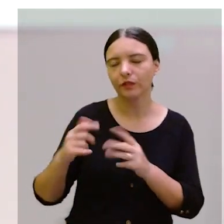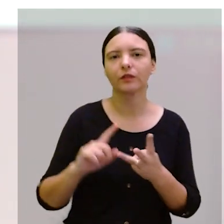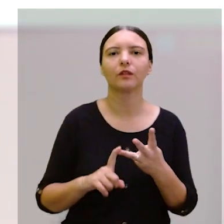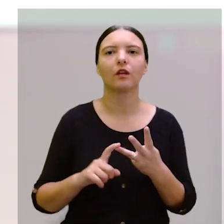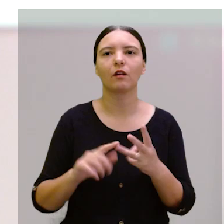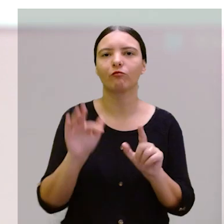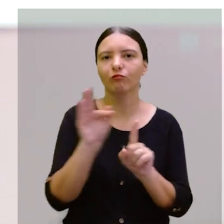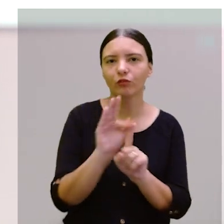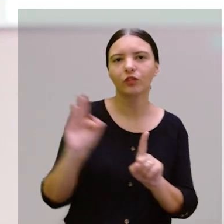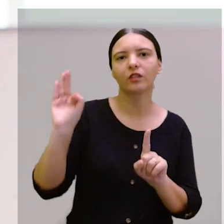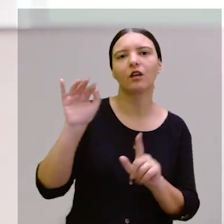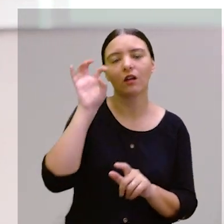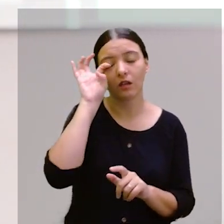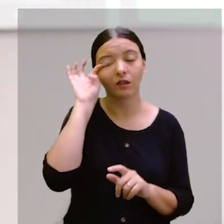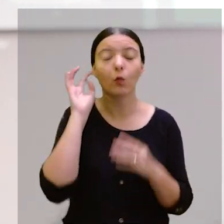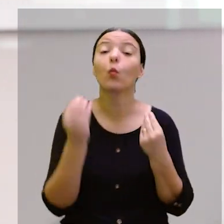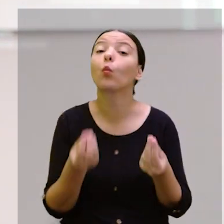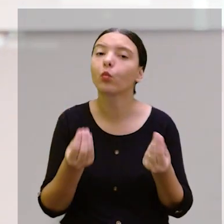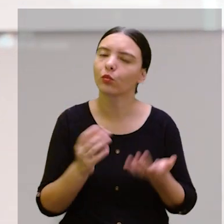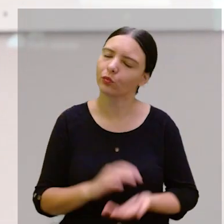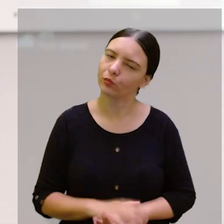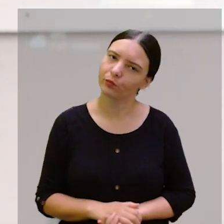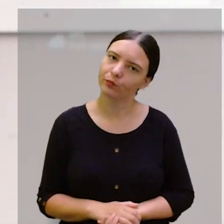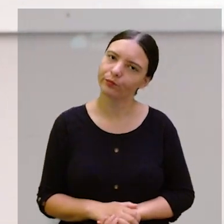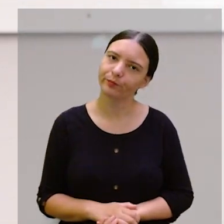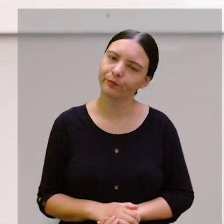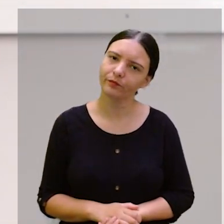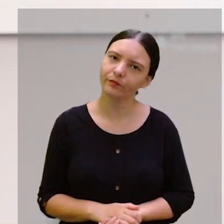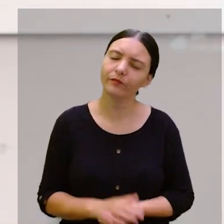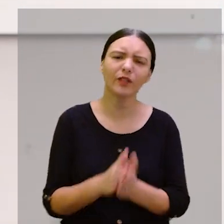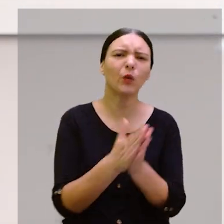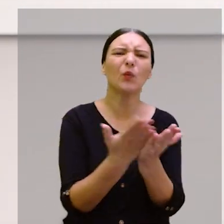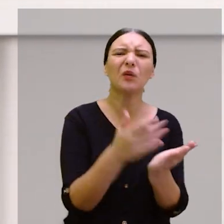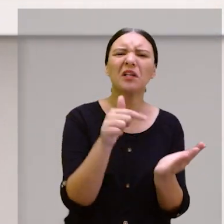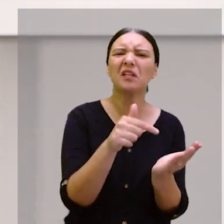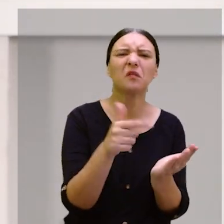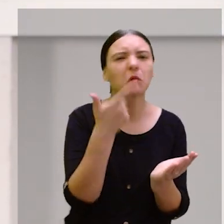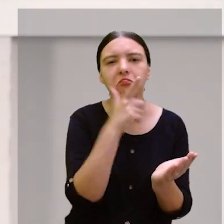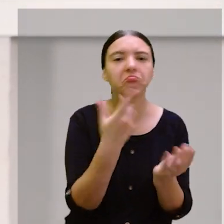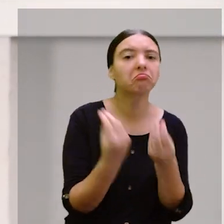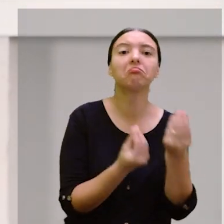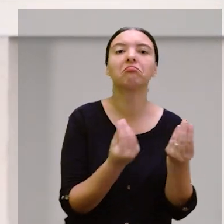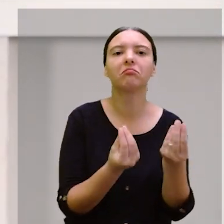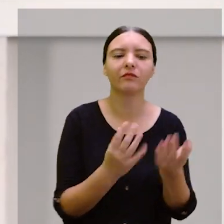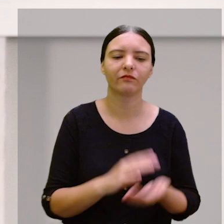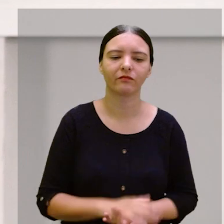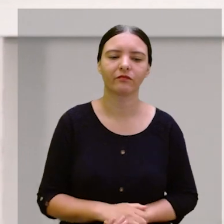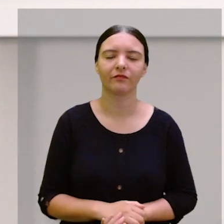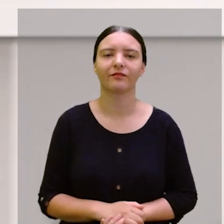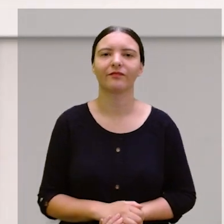com o TikTok, como, né? Como é que o livro ganha essa parada?